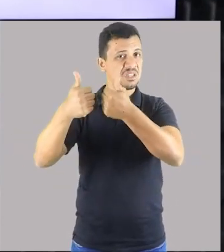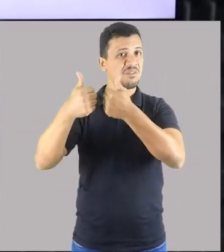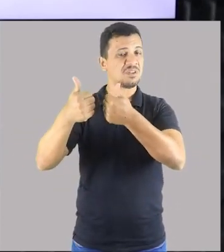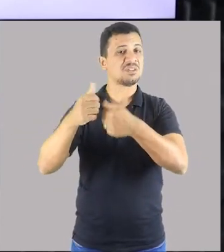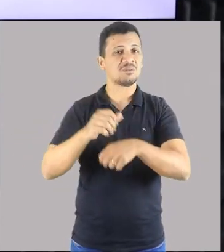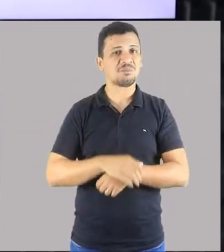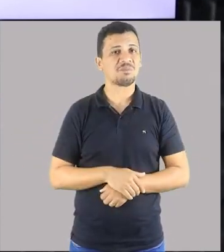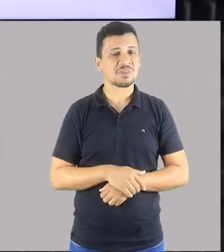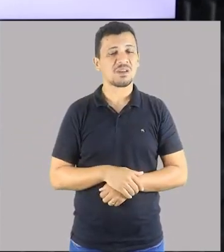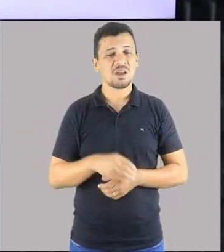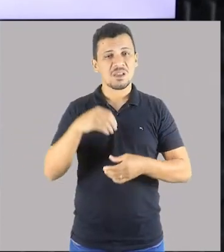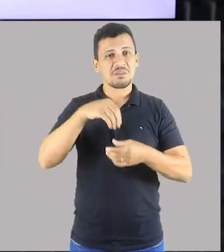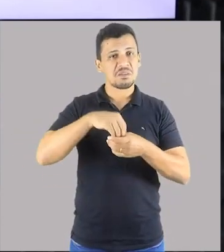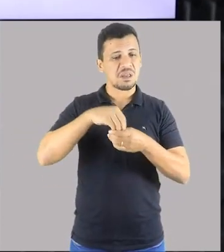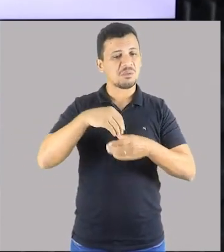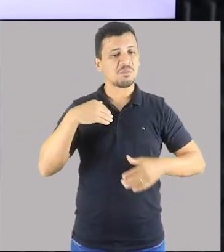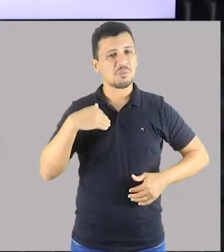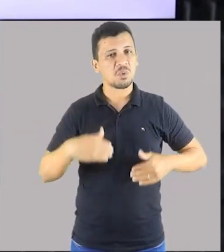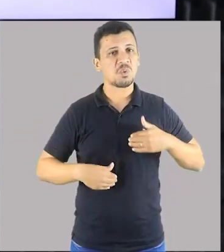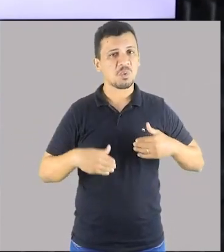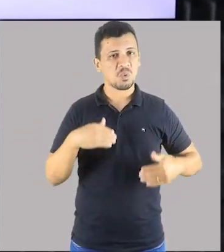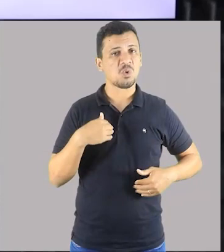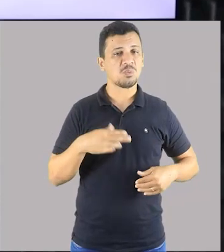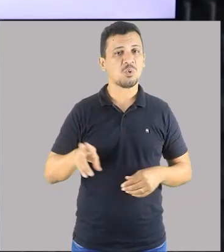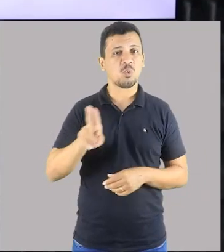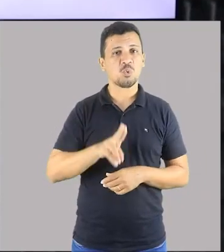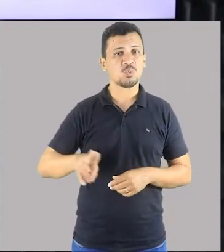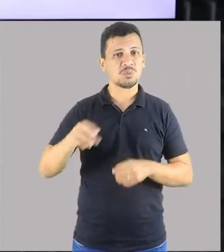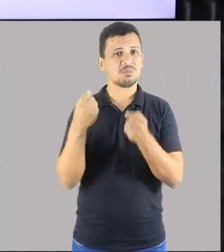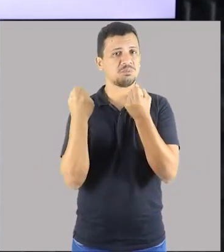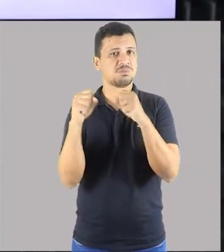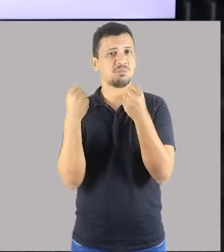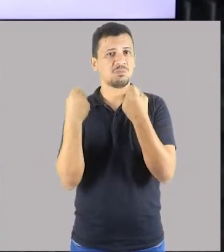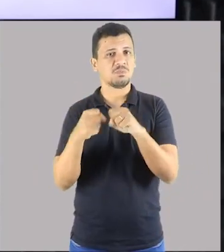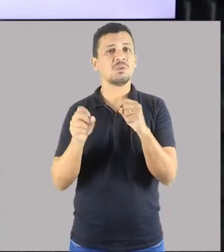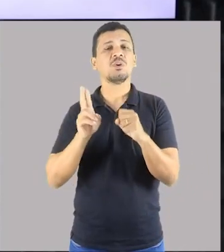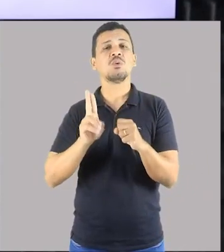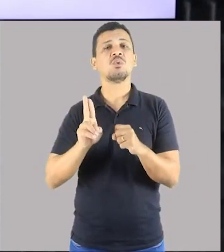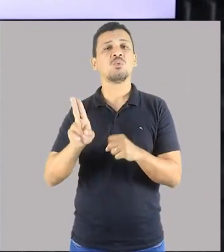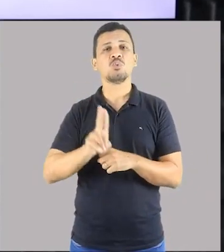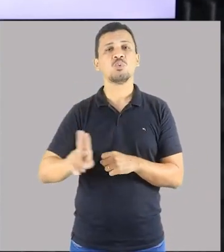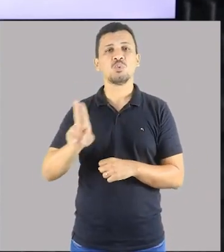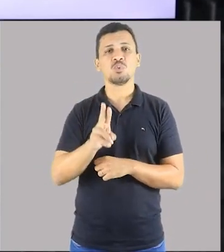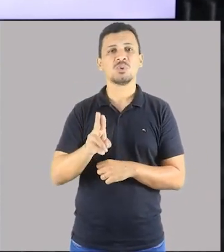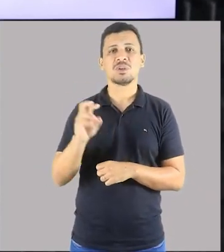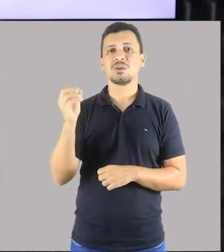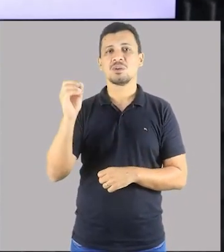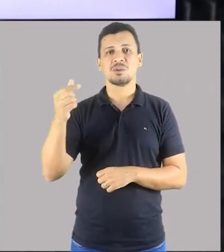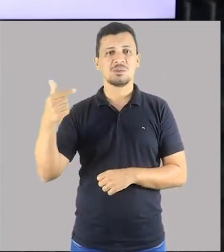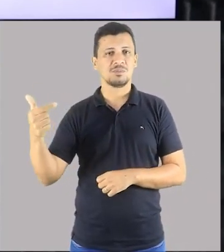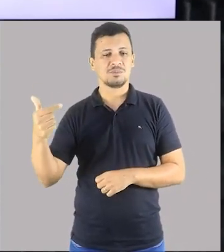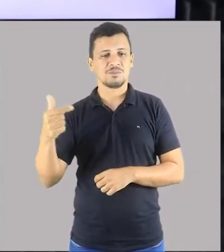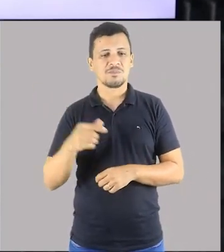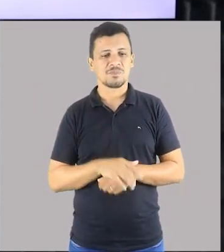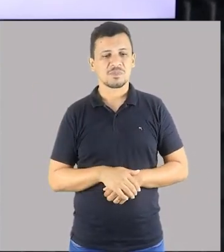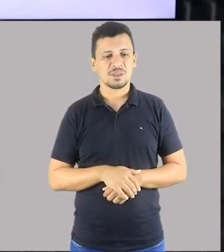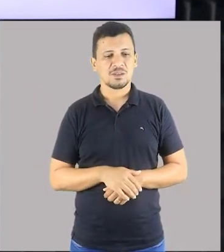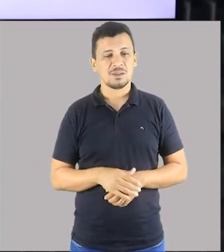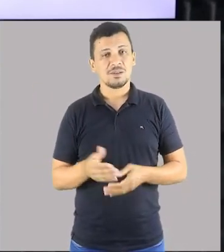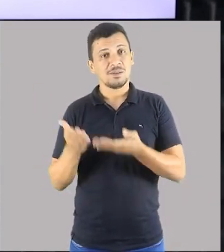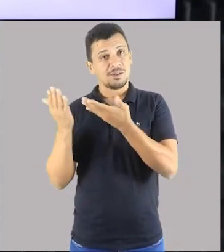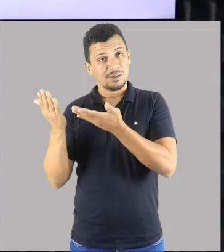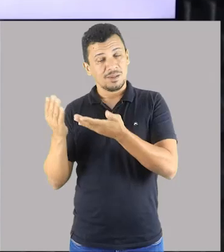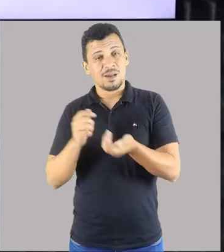nível vascular do exercício aeróbico. E a nível